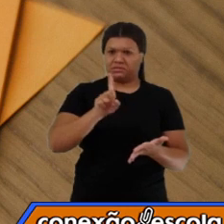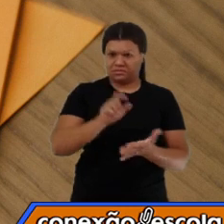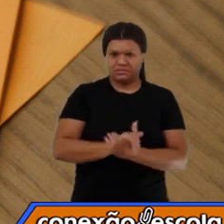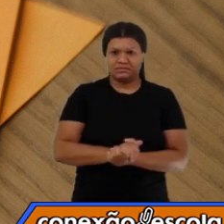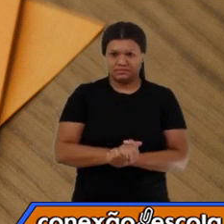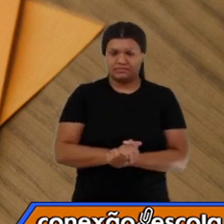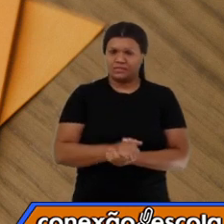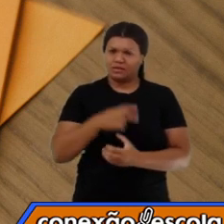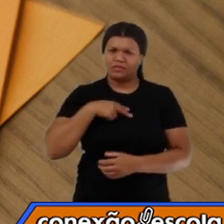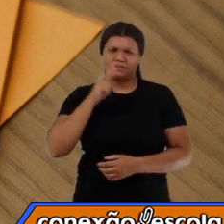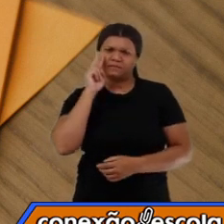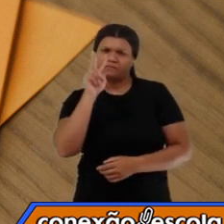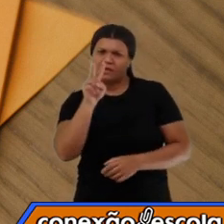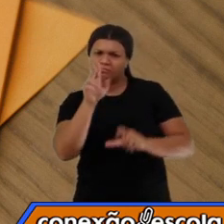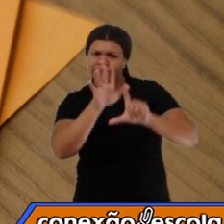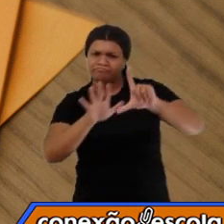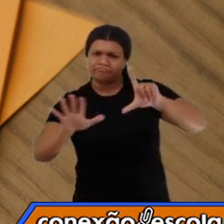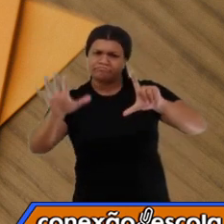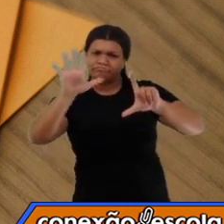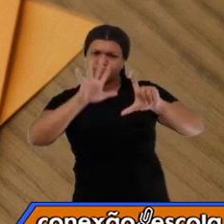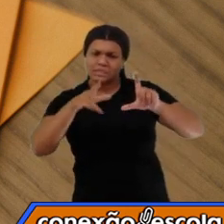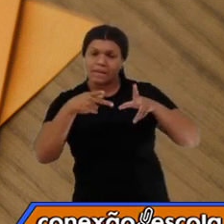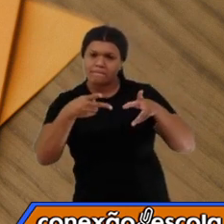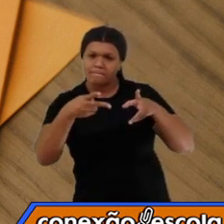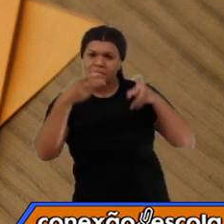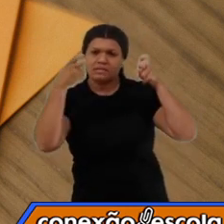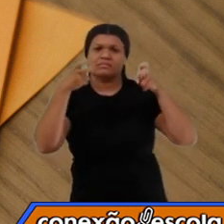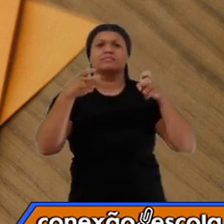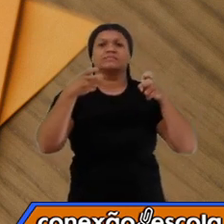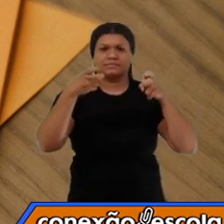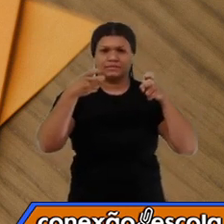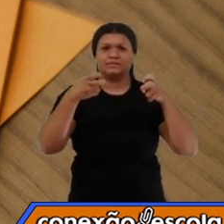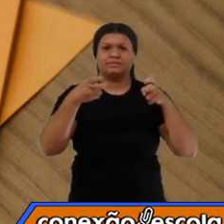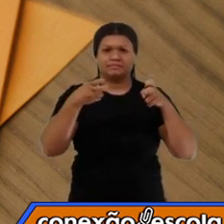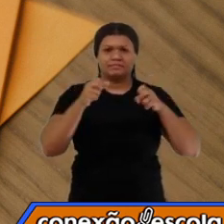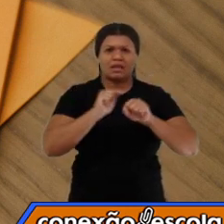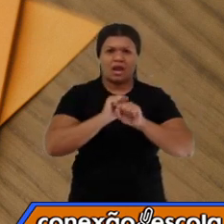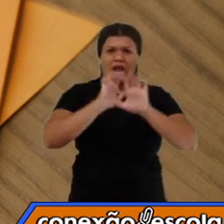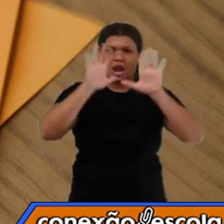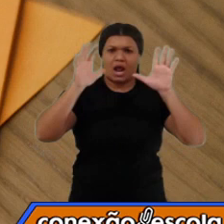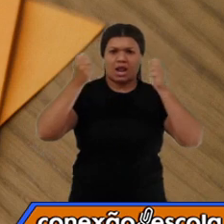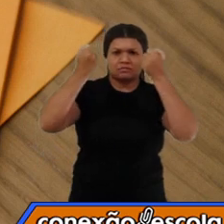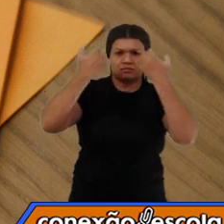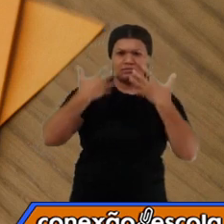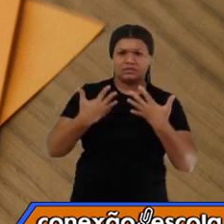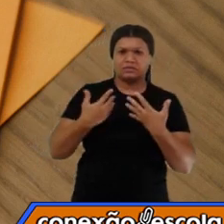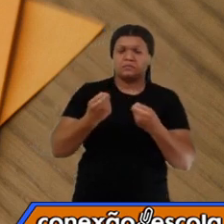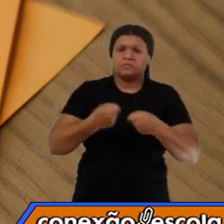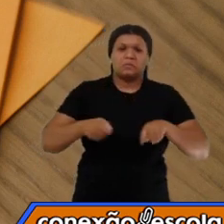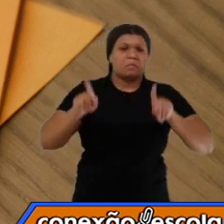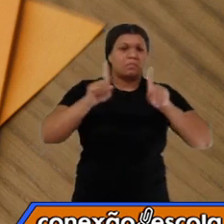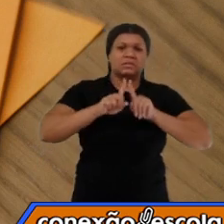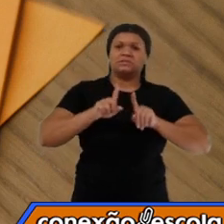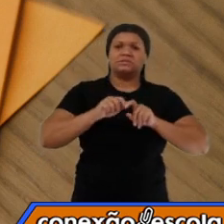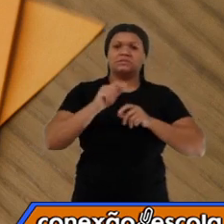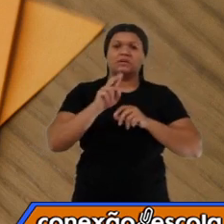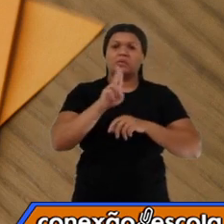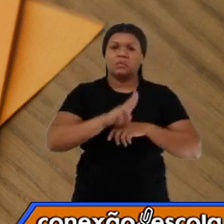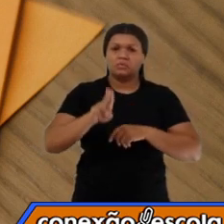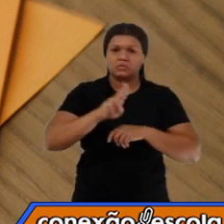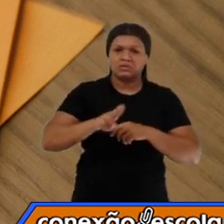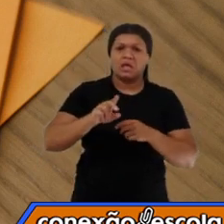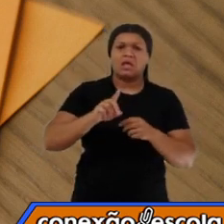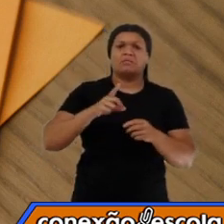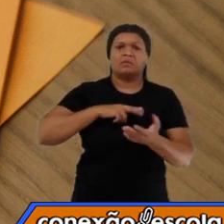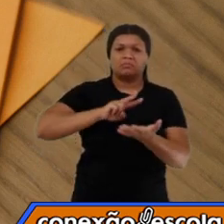do texto analisados, eu consegui fazer uma leitura sem usar Google Tradutor, sem usar o